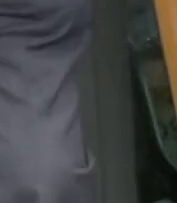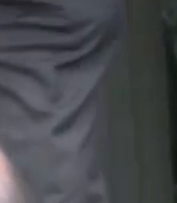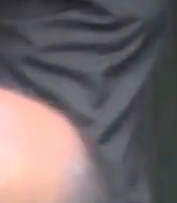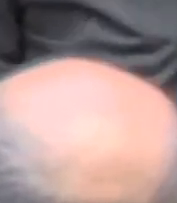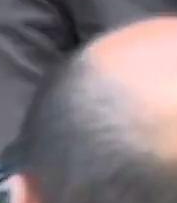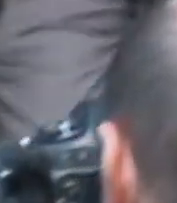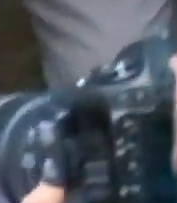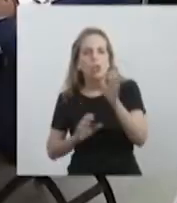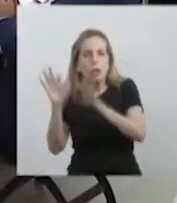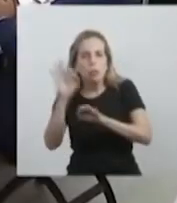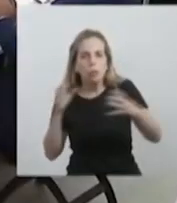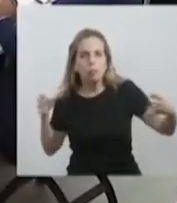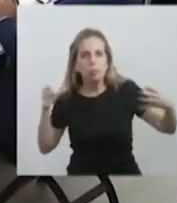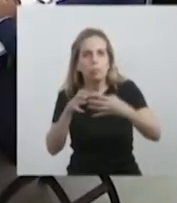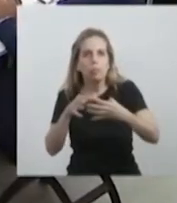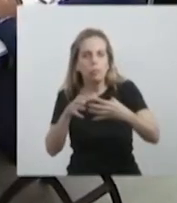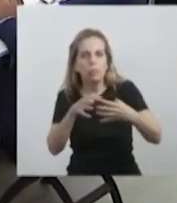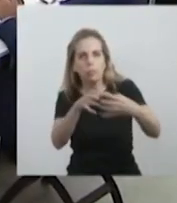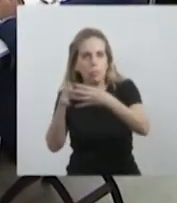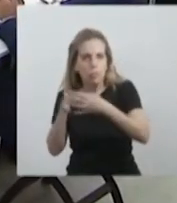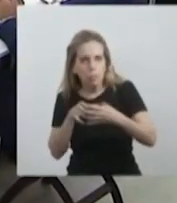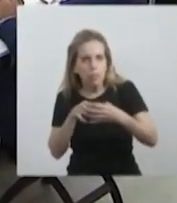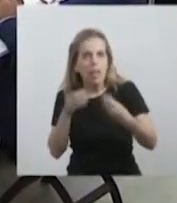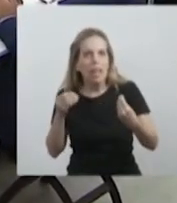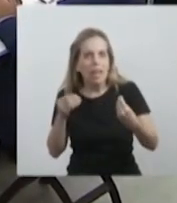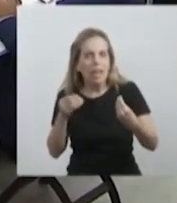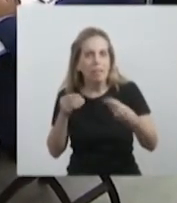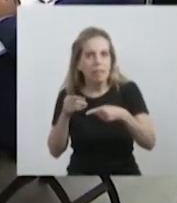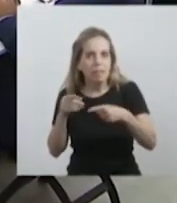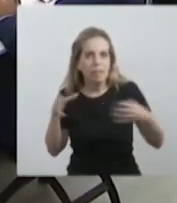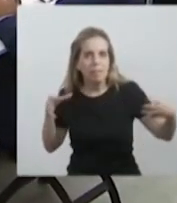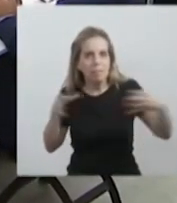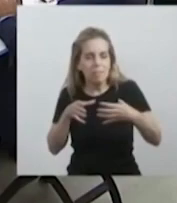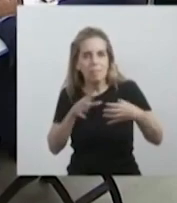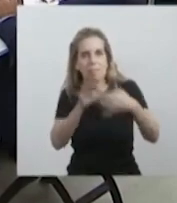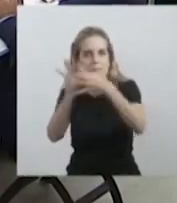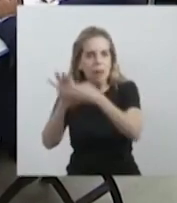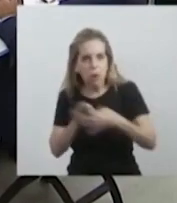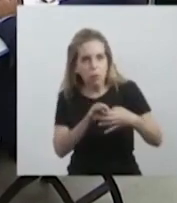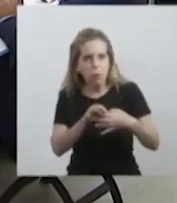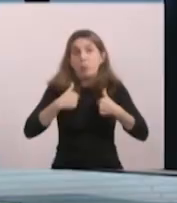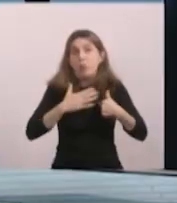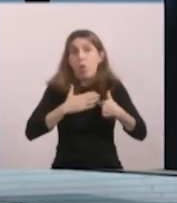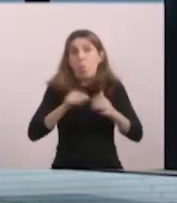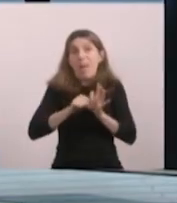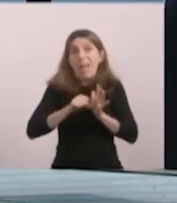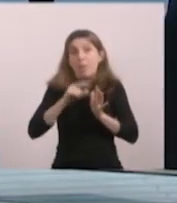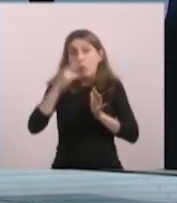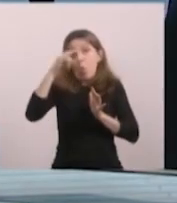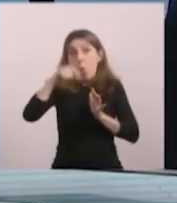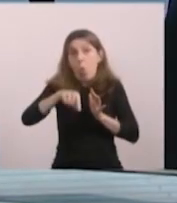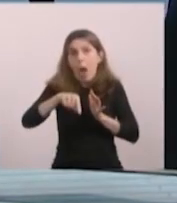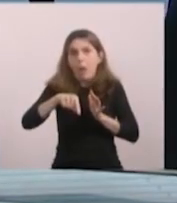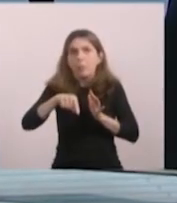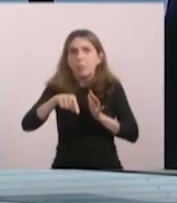encontro virtual dos líderes do bloco. No encontro, o presidente uruguaio afirmou que o Mercosul não pode ser um obstáculo que impeça o avanço comercial